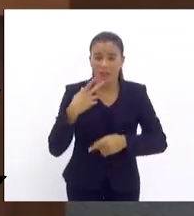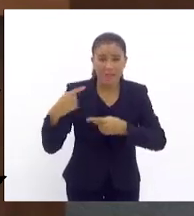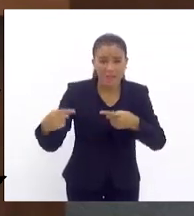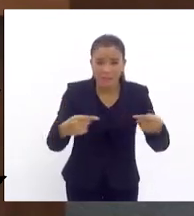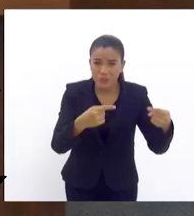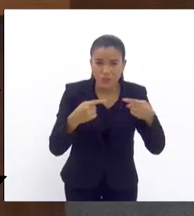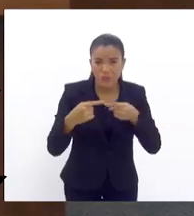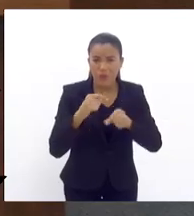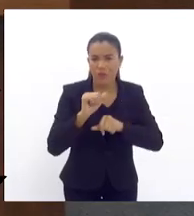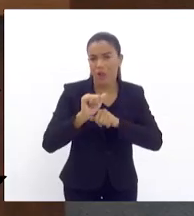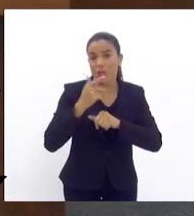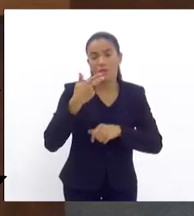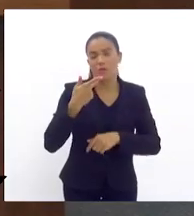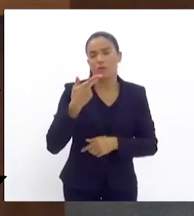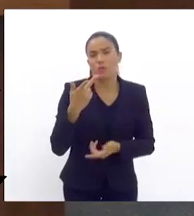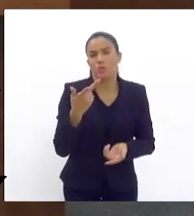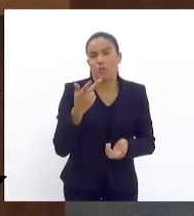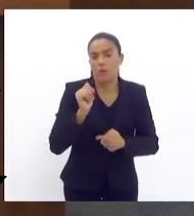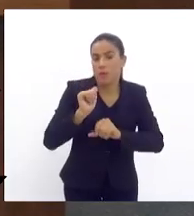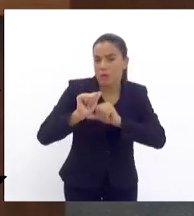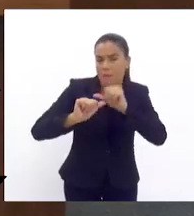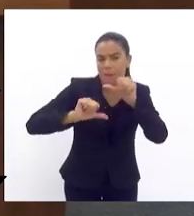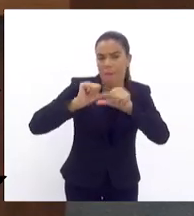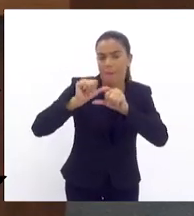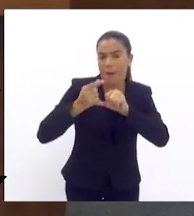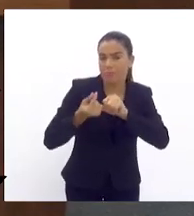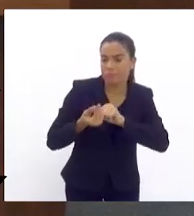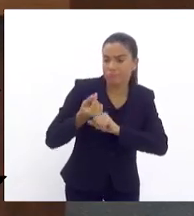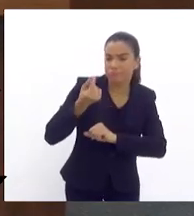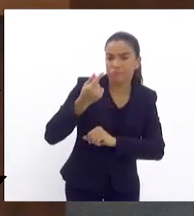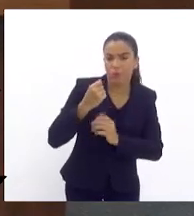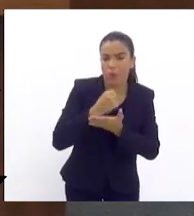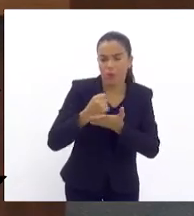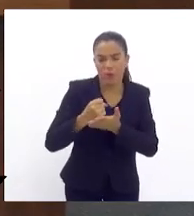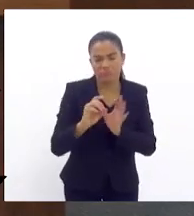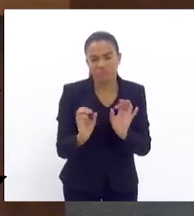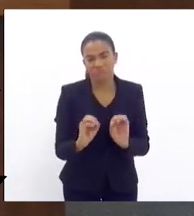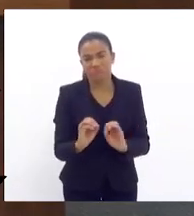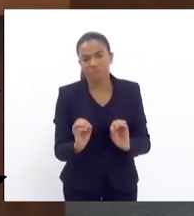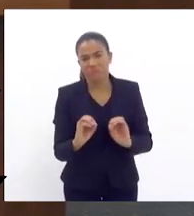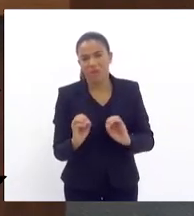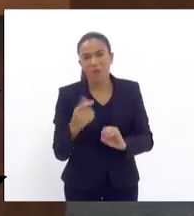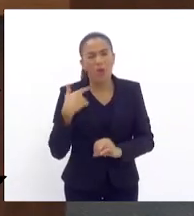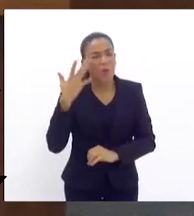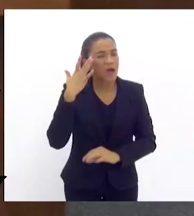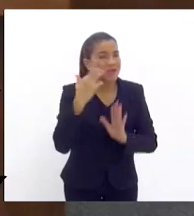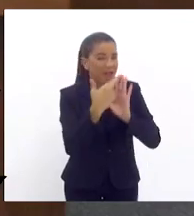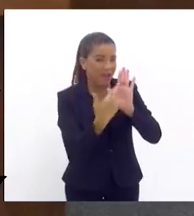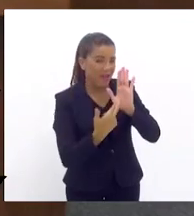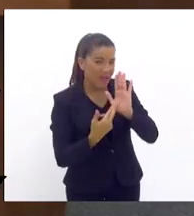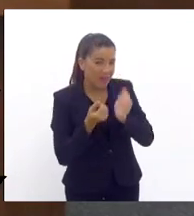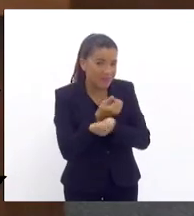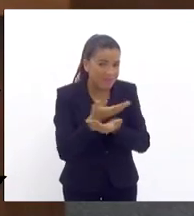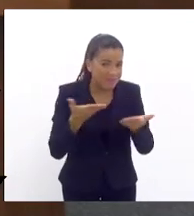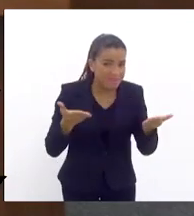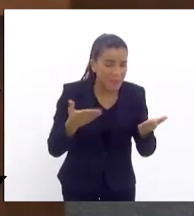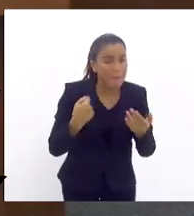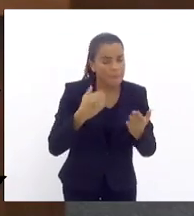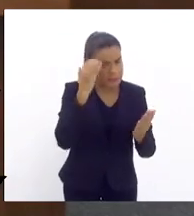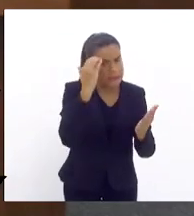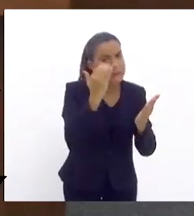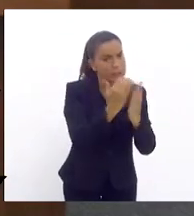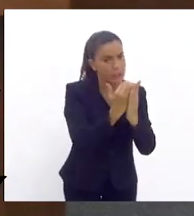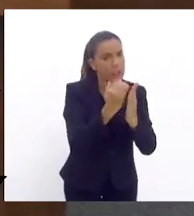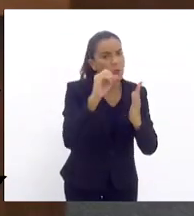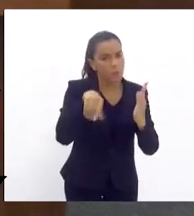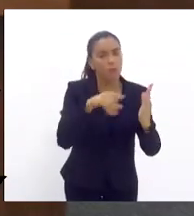do reajuste tarifário, do realinhamento contratual. Eu não acho que a regra que foi colocada é essa, tem que ser cumprida, o Estado tem que